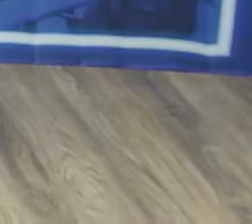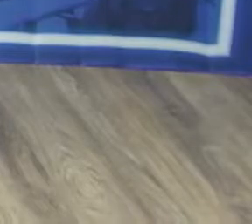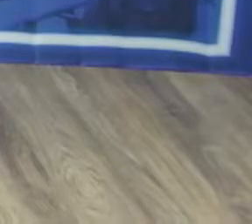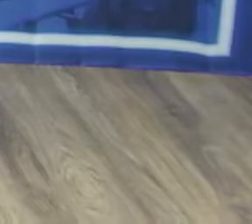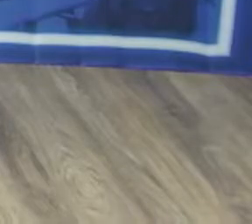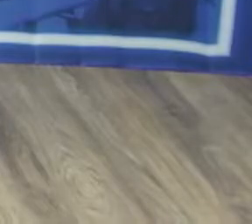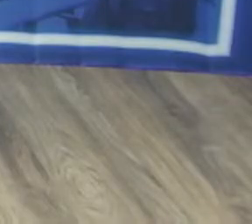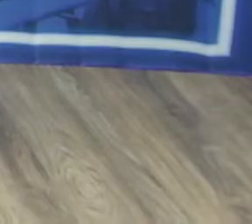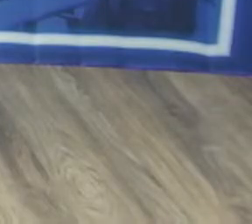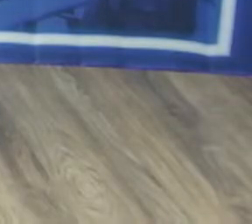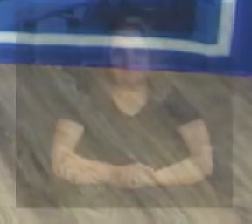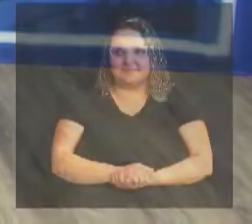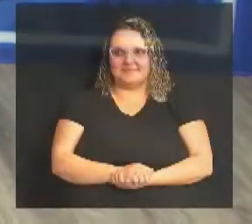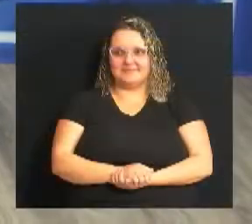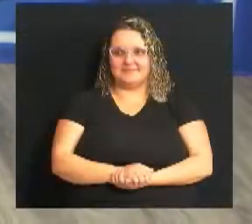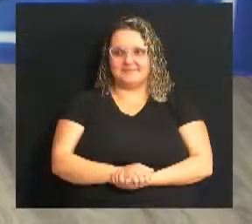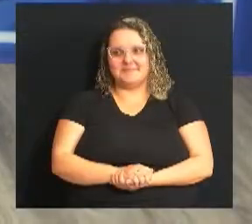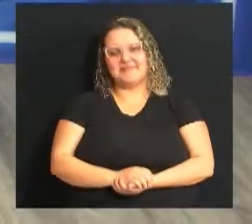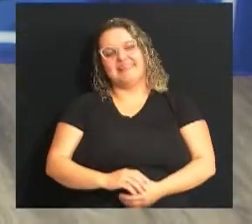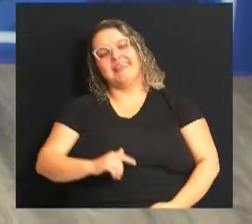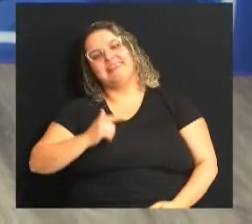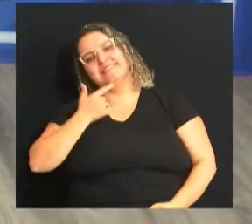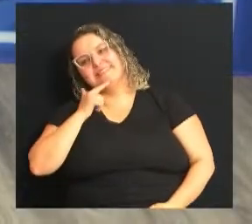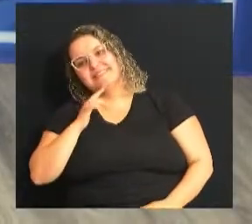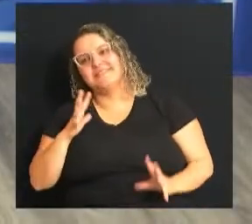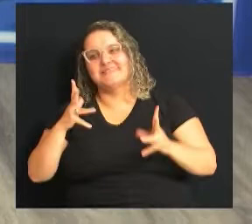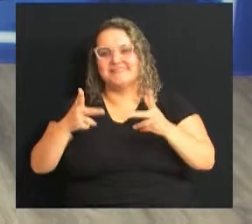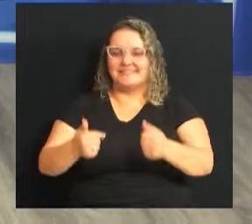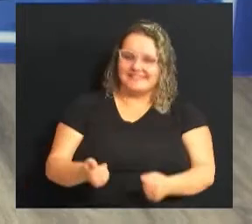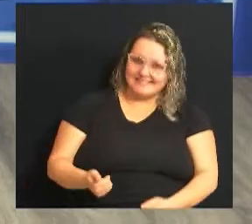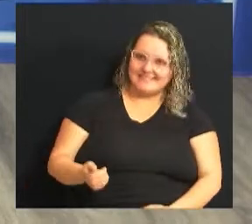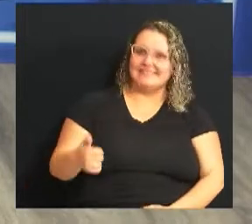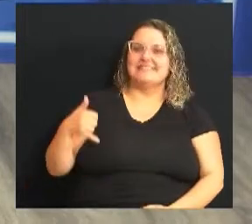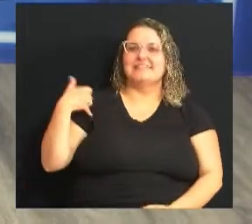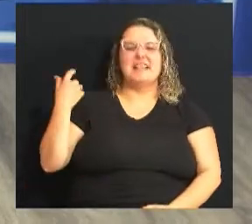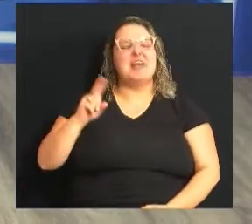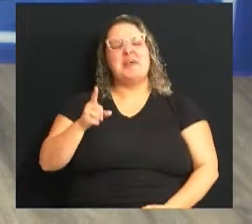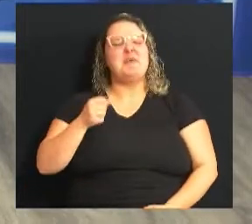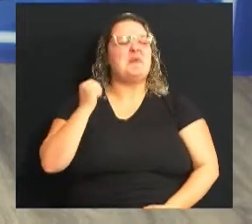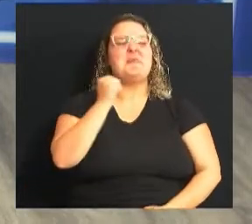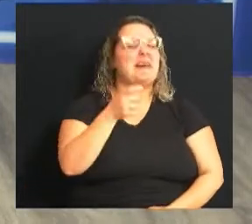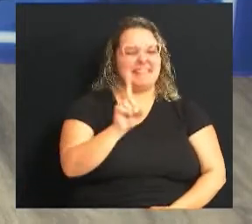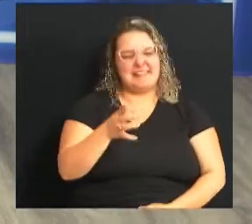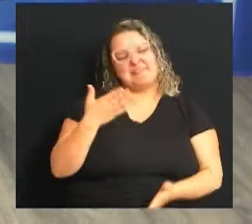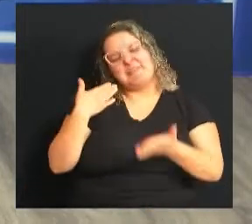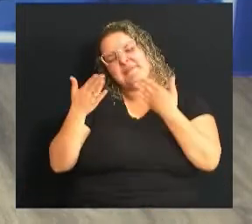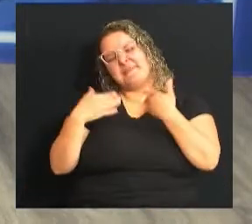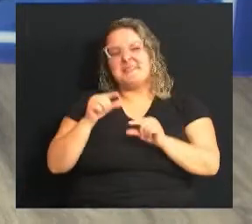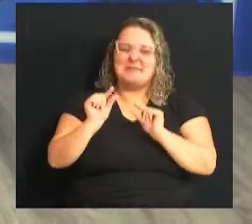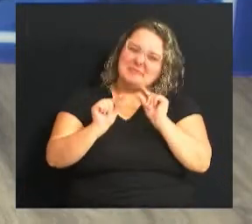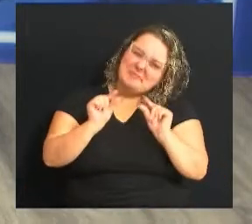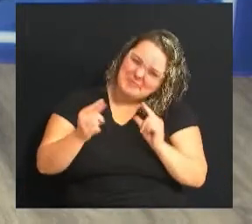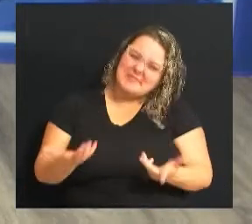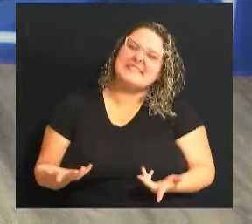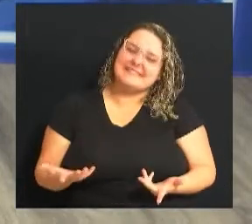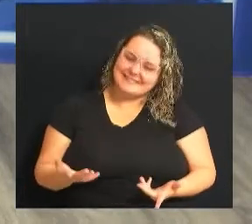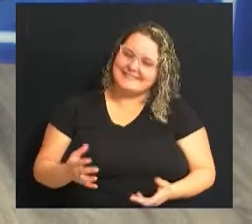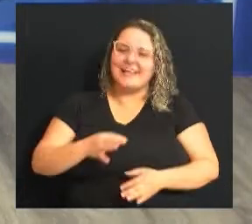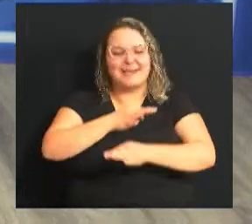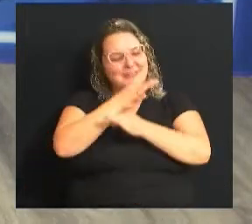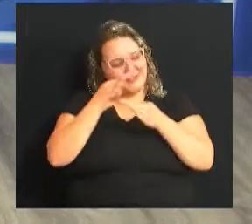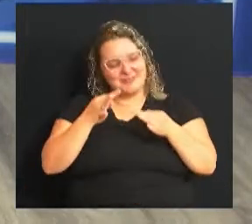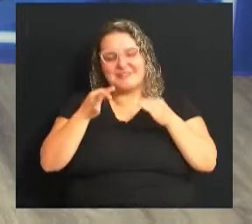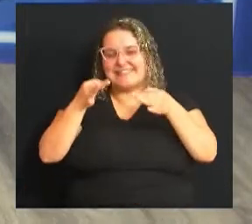É diversão para todas as idades e não mata não, viu? É só conversar ali direitinho que dá tudo certo,